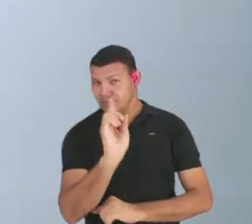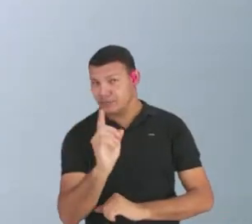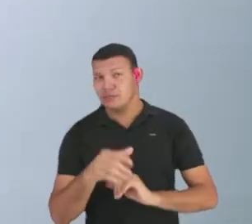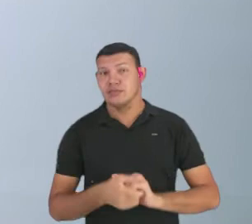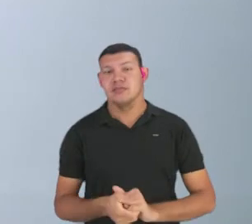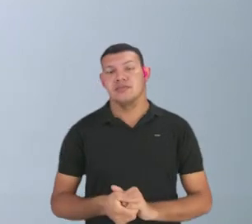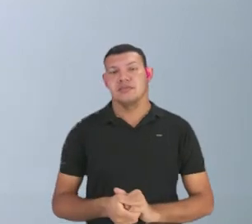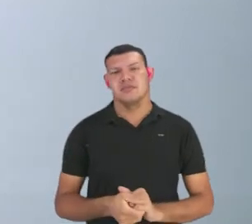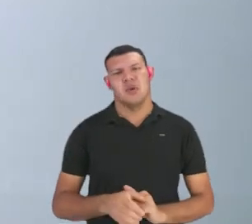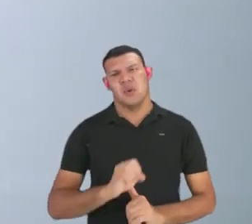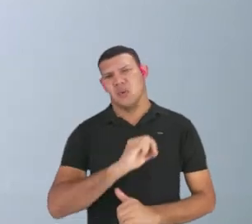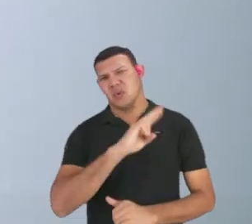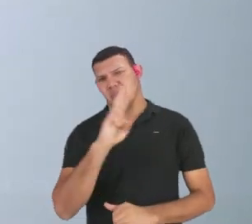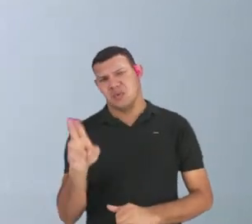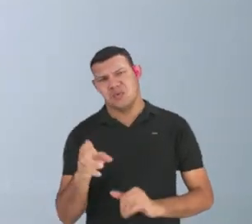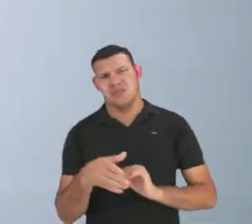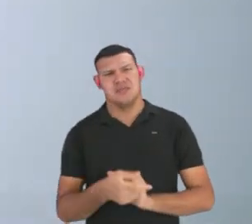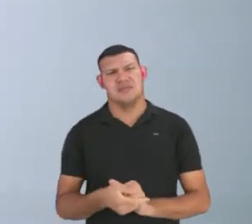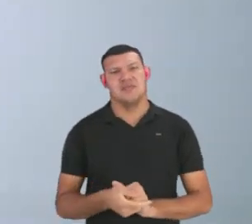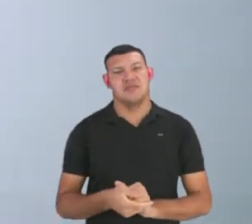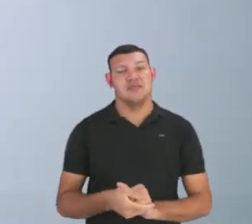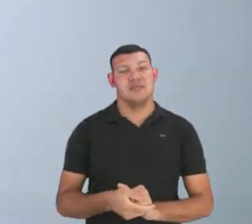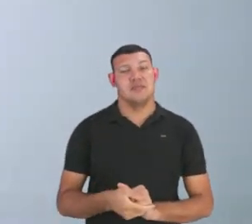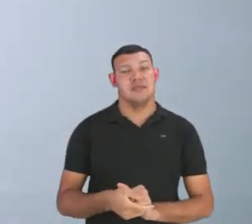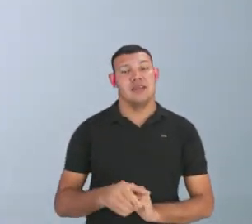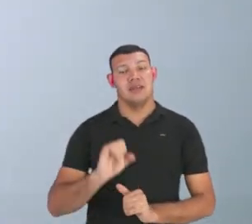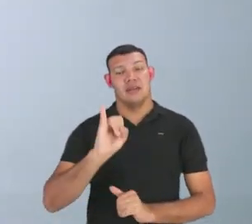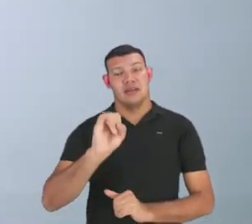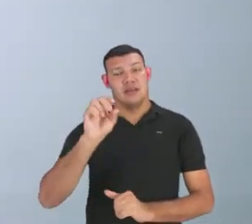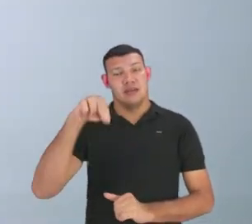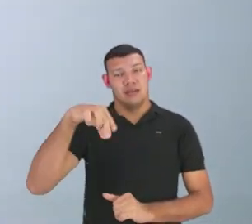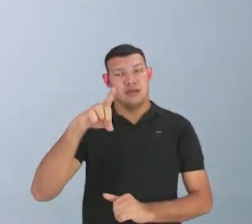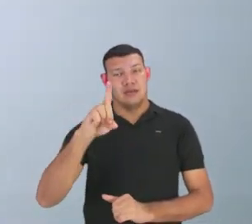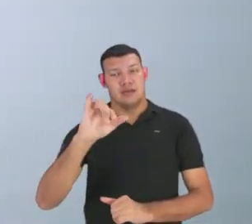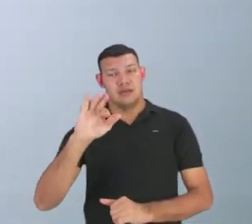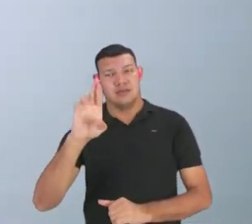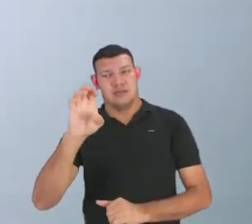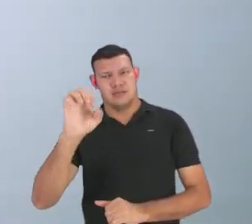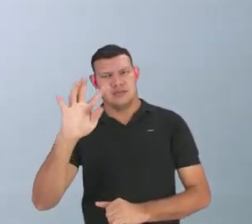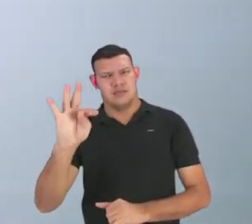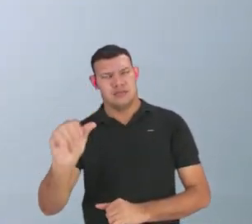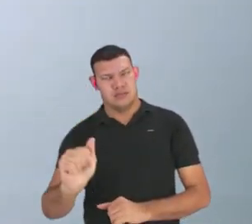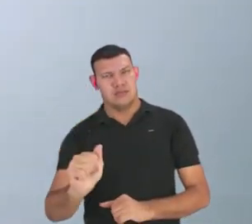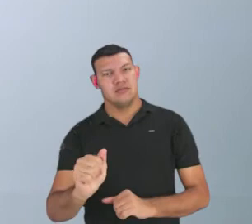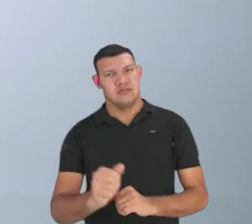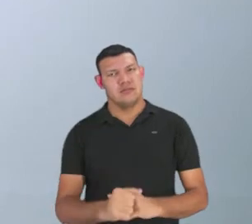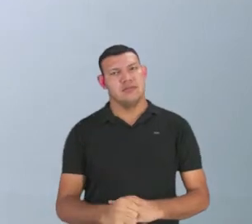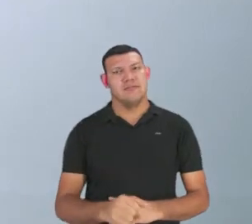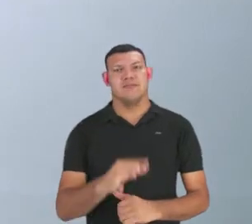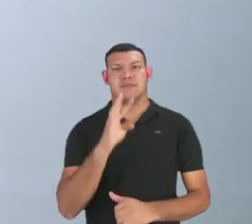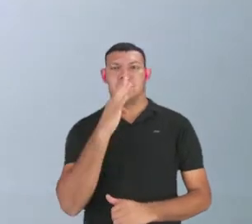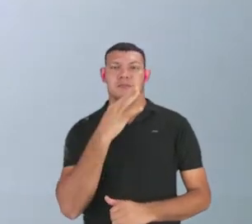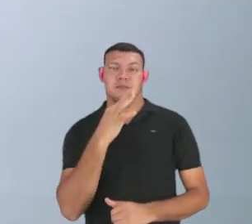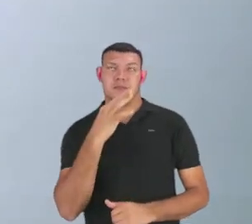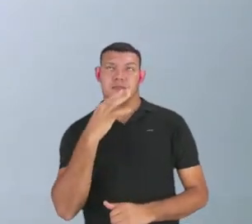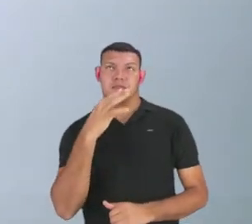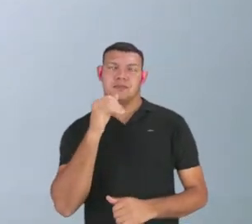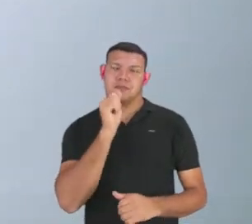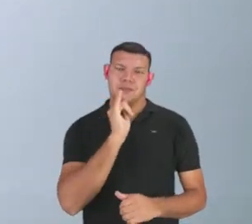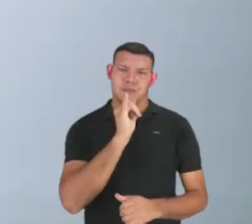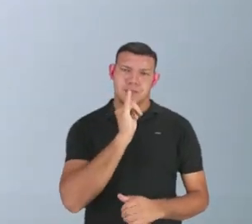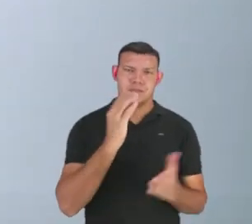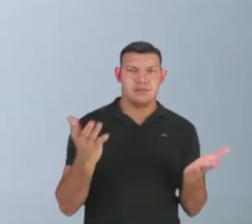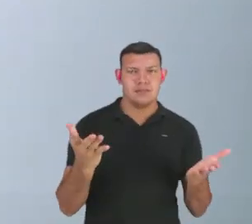forma indireta, quando você parafraseia o que disse alguém, torna a